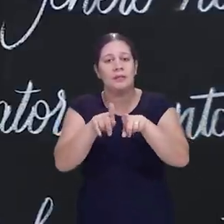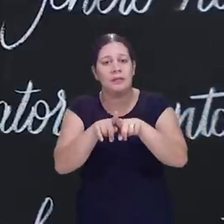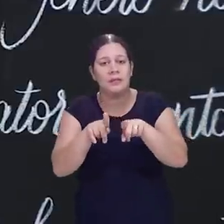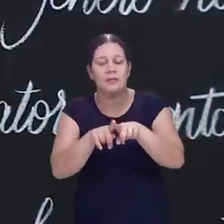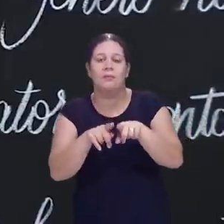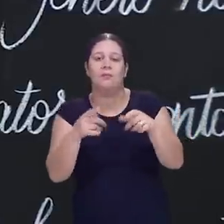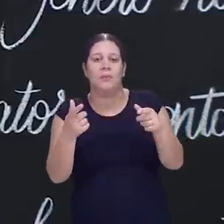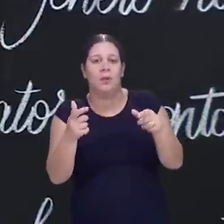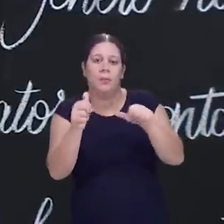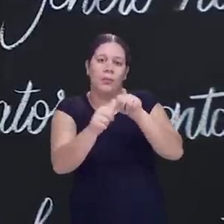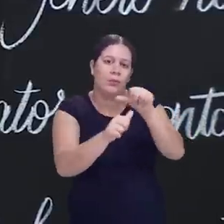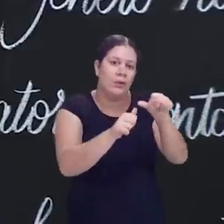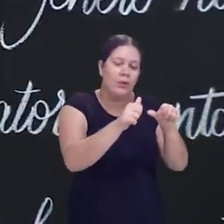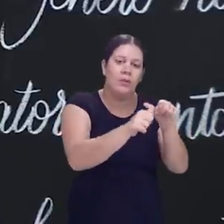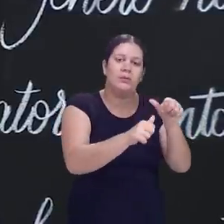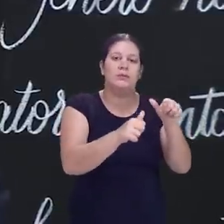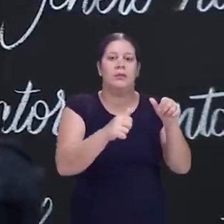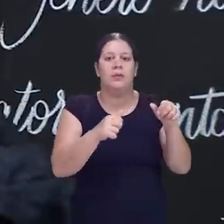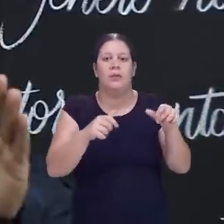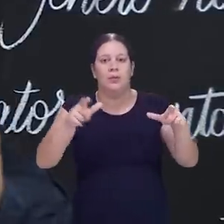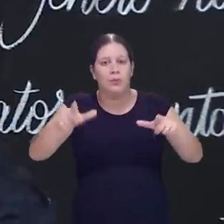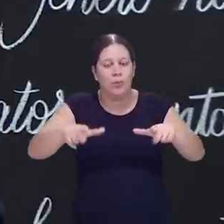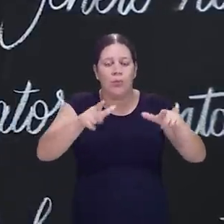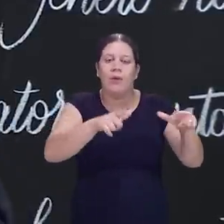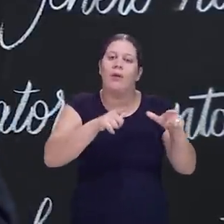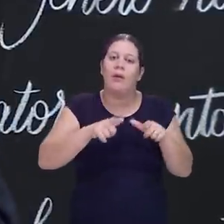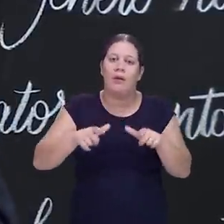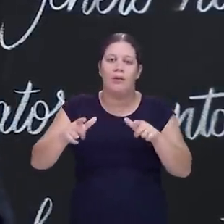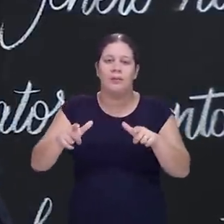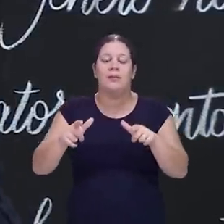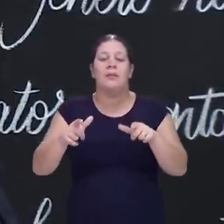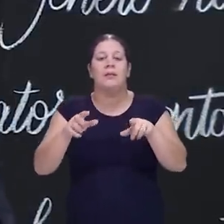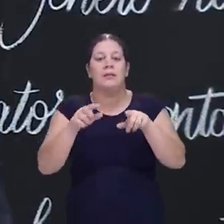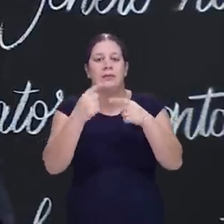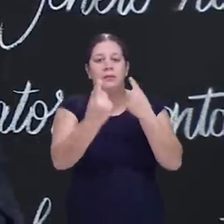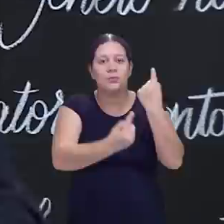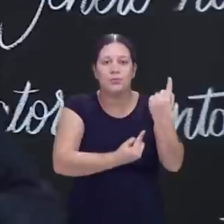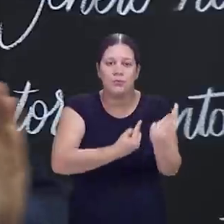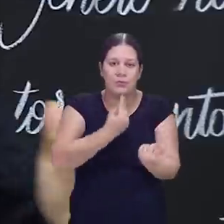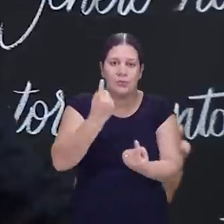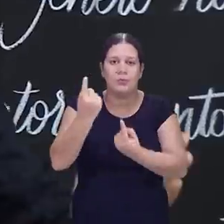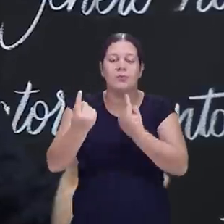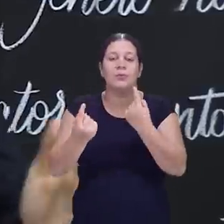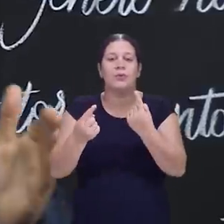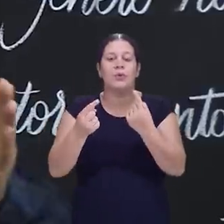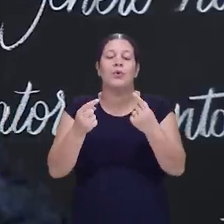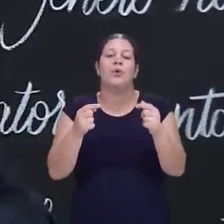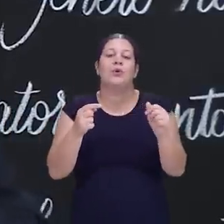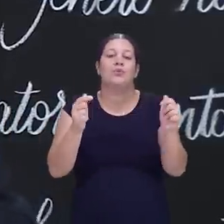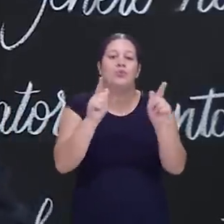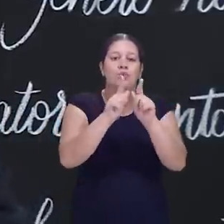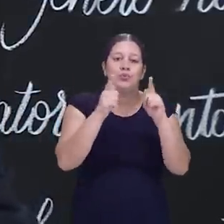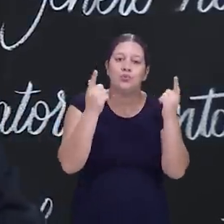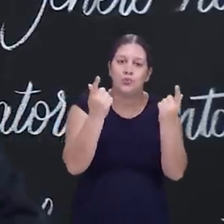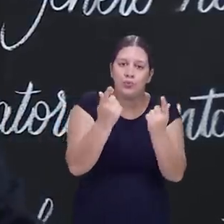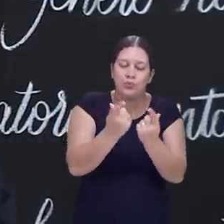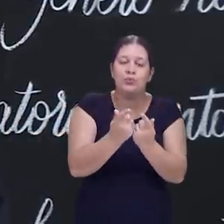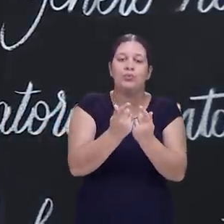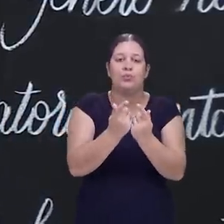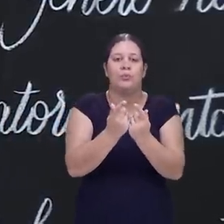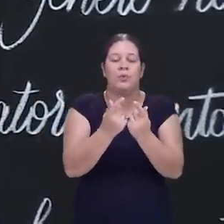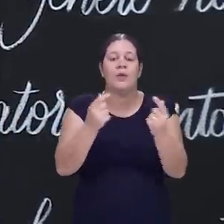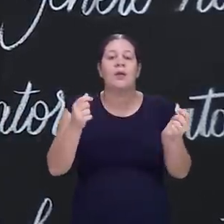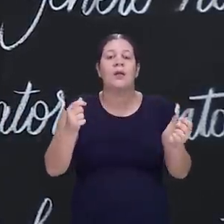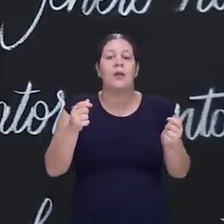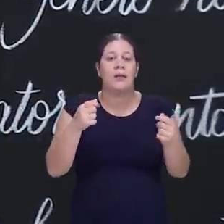de mudança de cenário, ou mudança de temática. Os atos são representados por um conjunto de cenas que compõem, aí sim, um tema